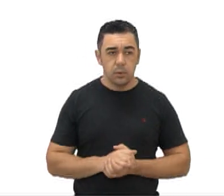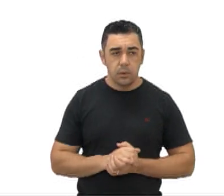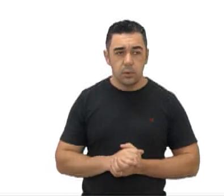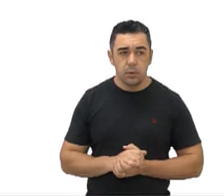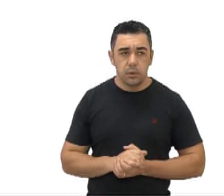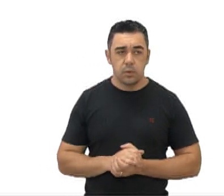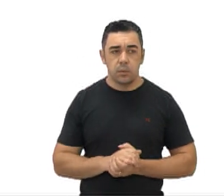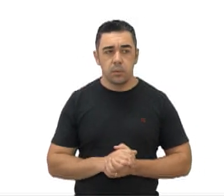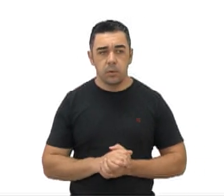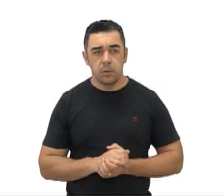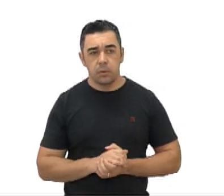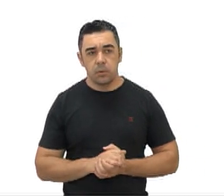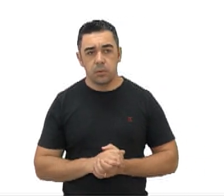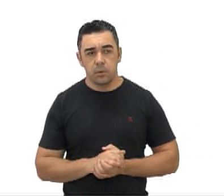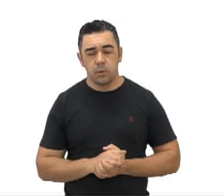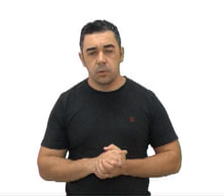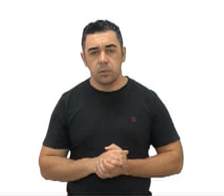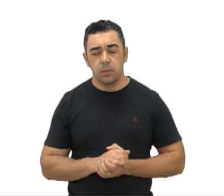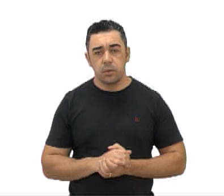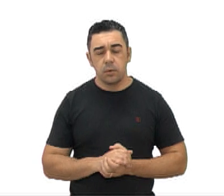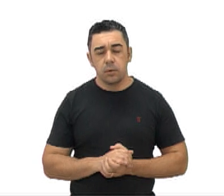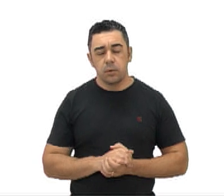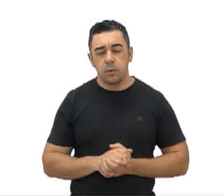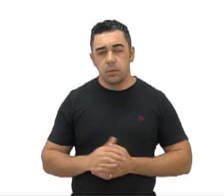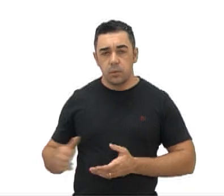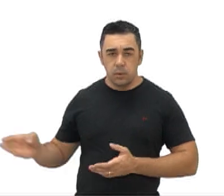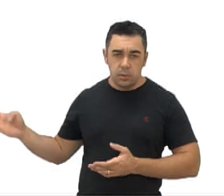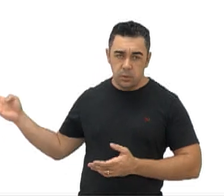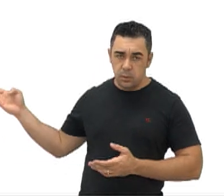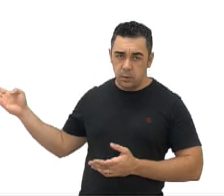é 3, o número 5. Então,